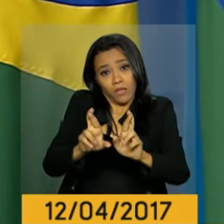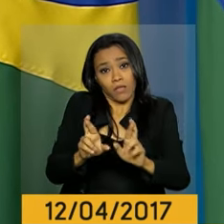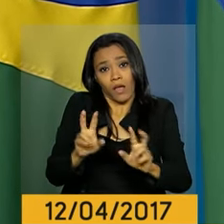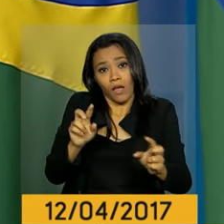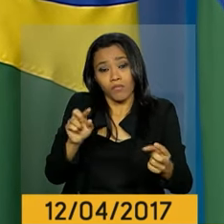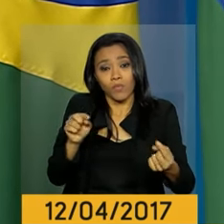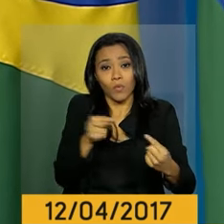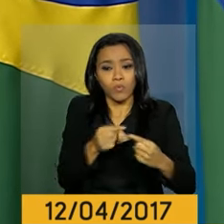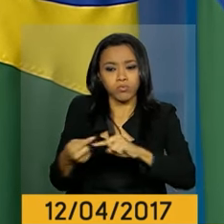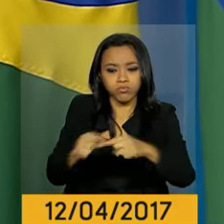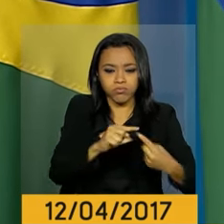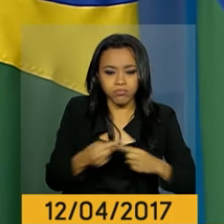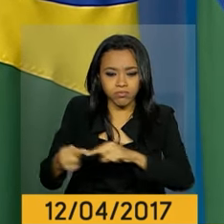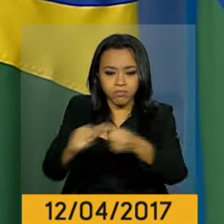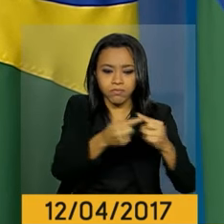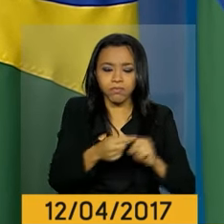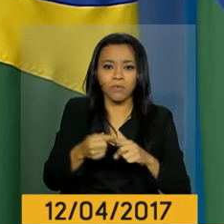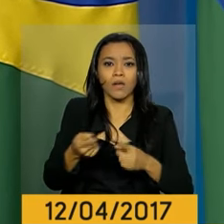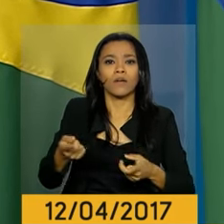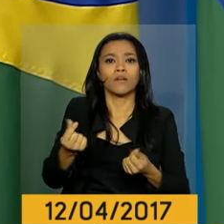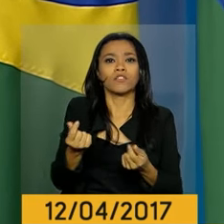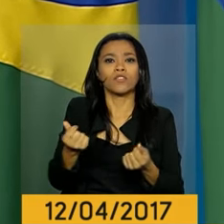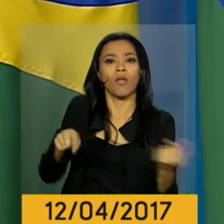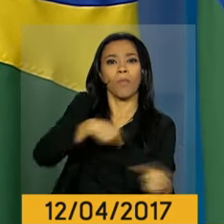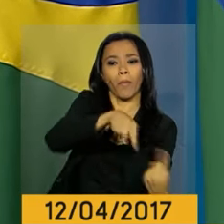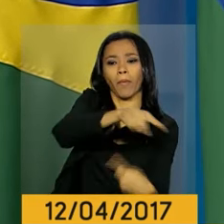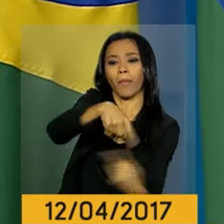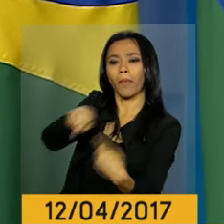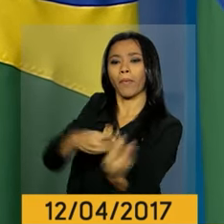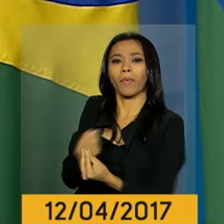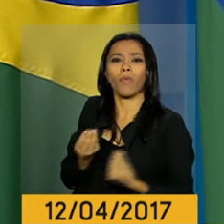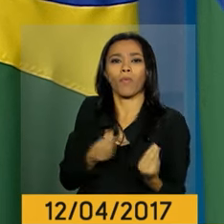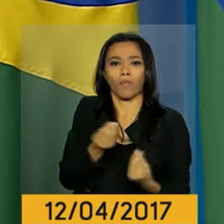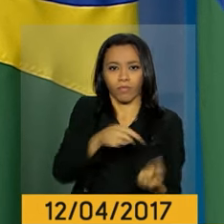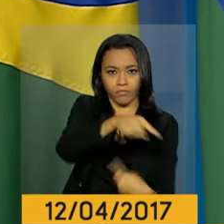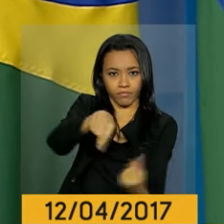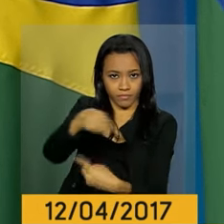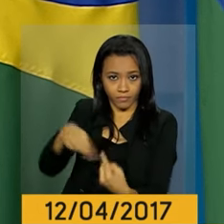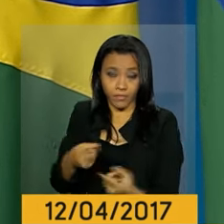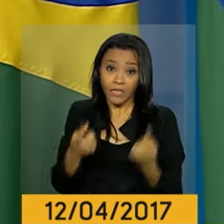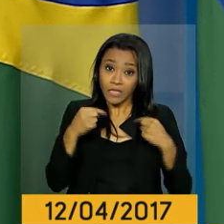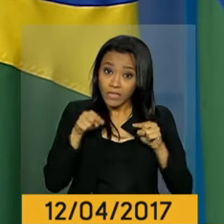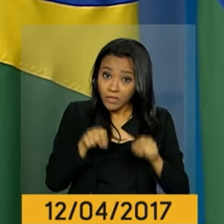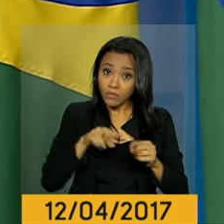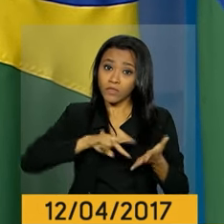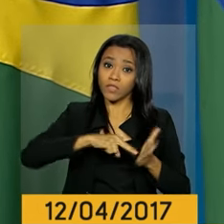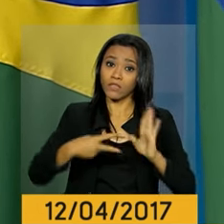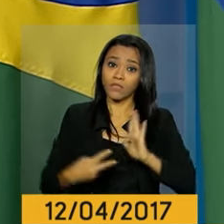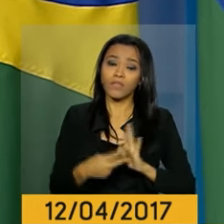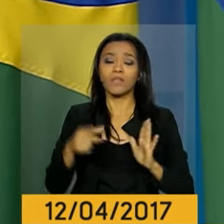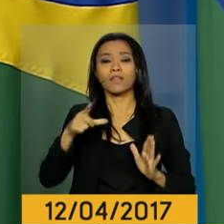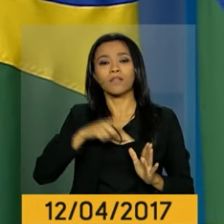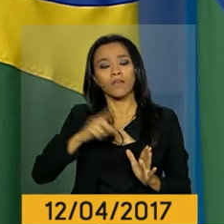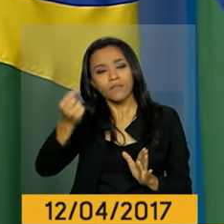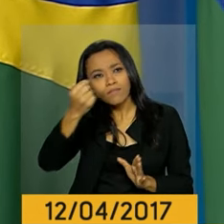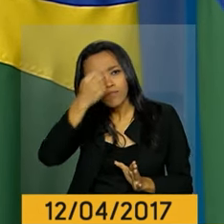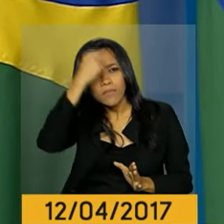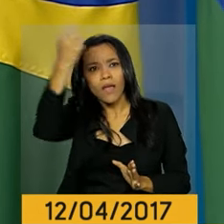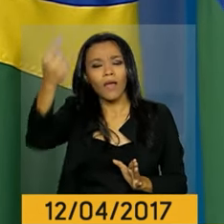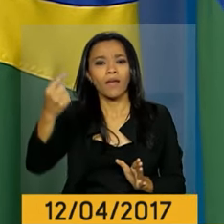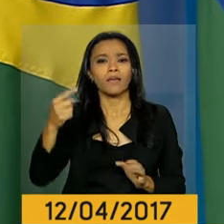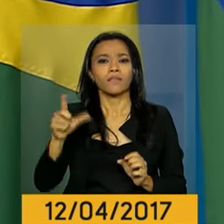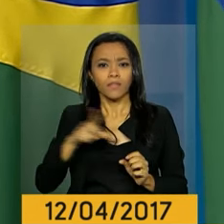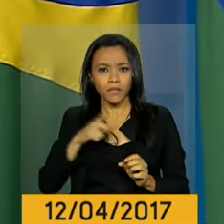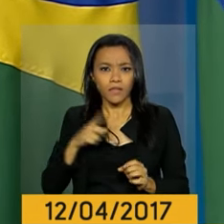Econômica isto libera meus senhores minhas senhoras o potencial de criatividade de empreendedorismo e de